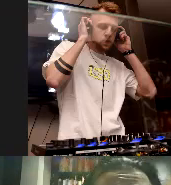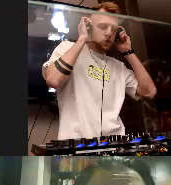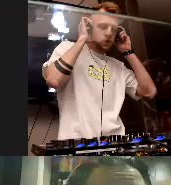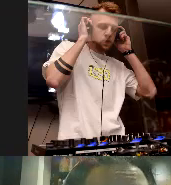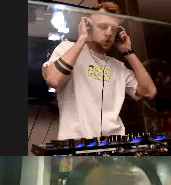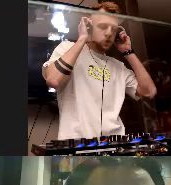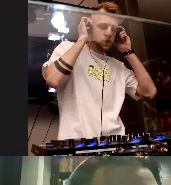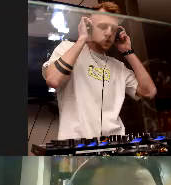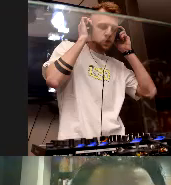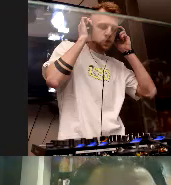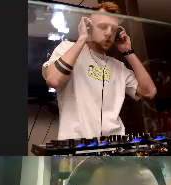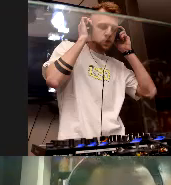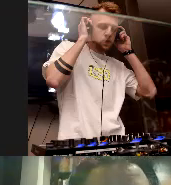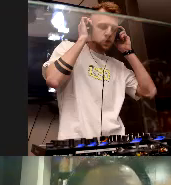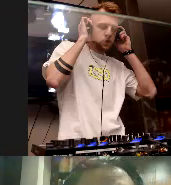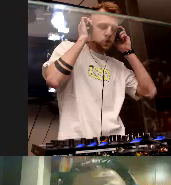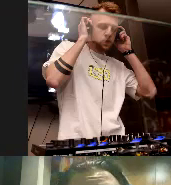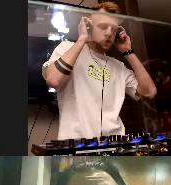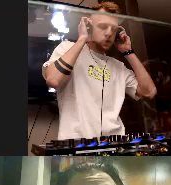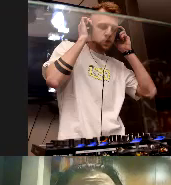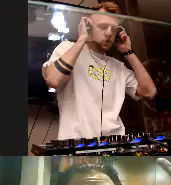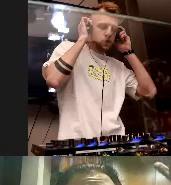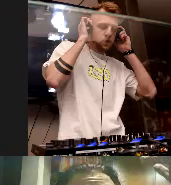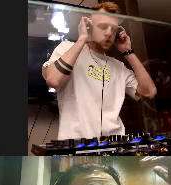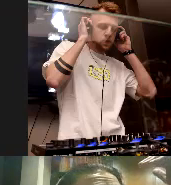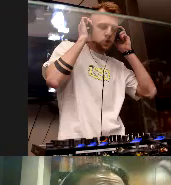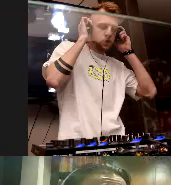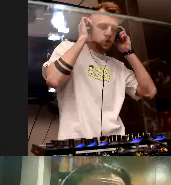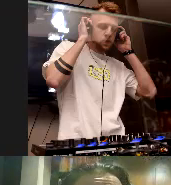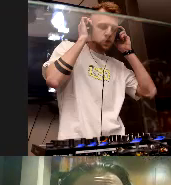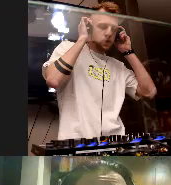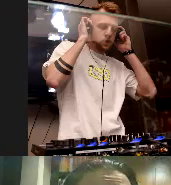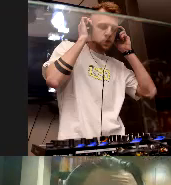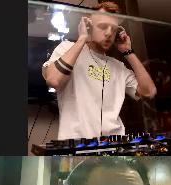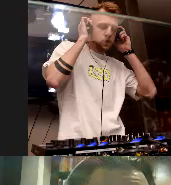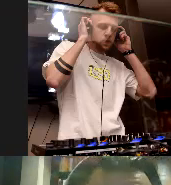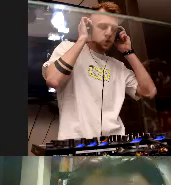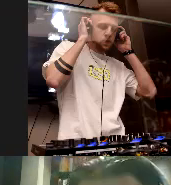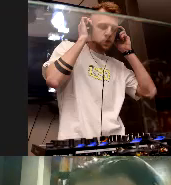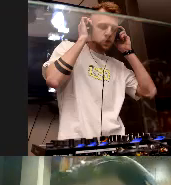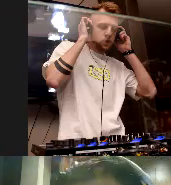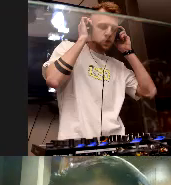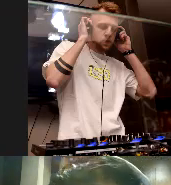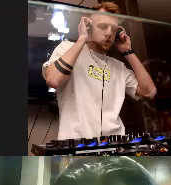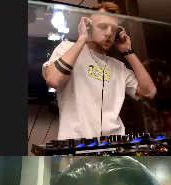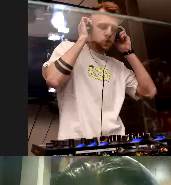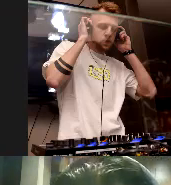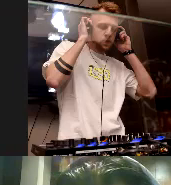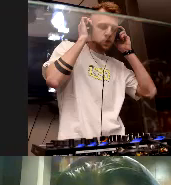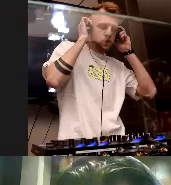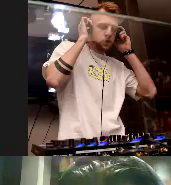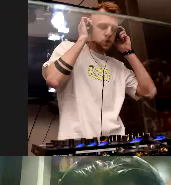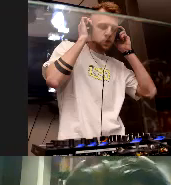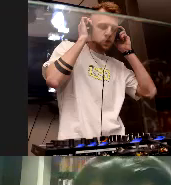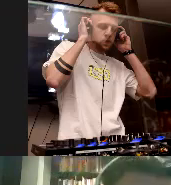muitas teorias, muitas. Teoria que a floresta amazônica está diminuindo. Tem teoria